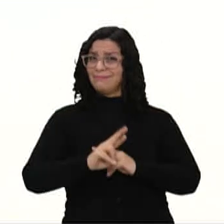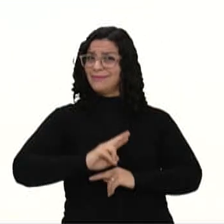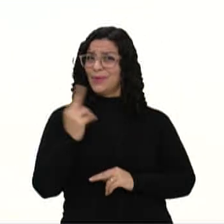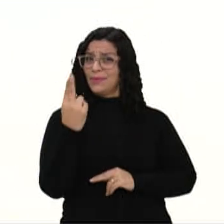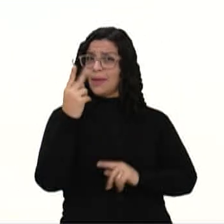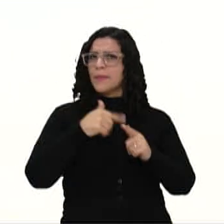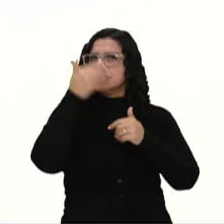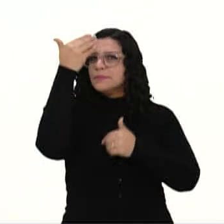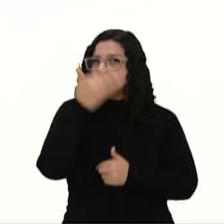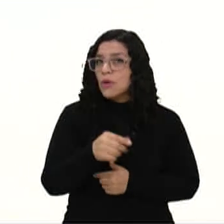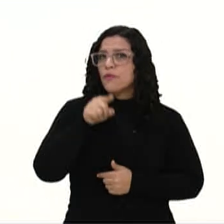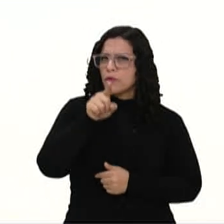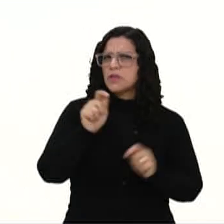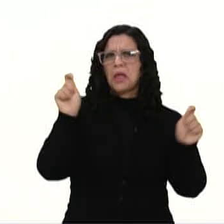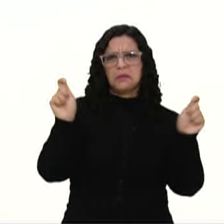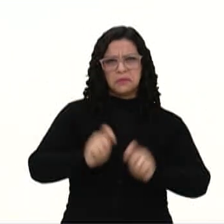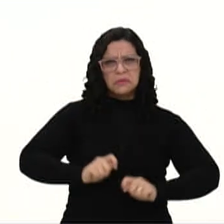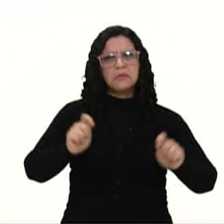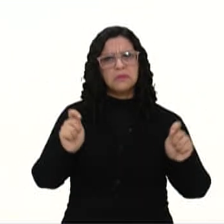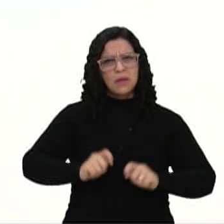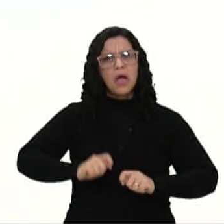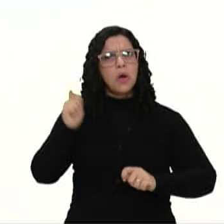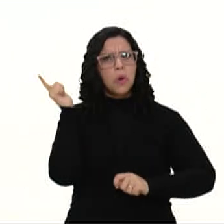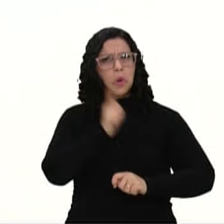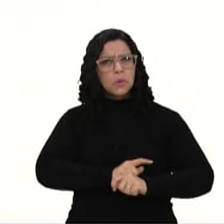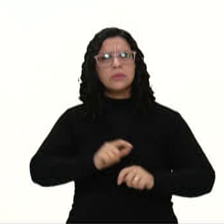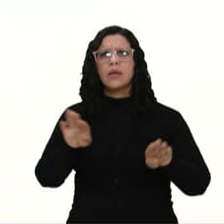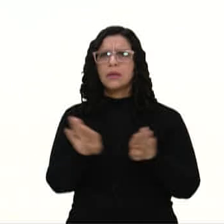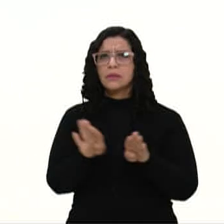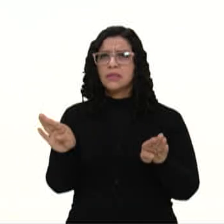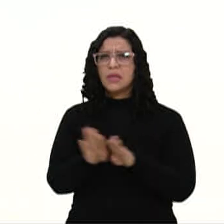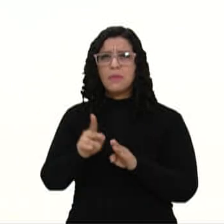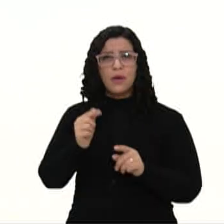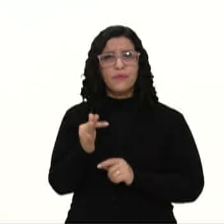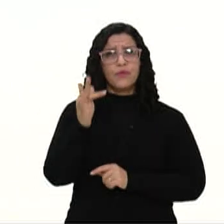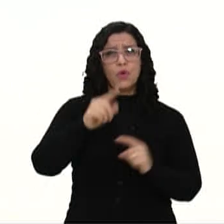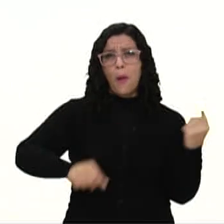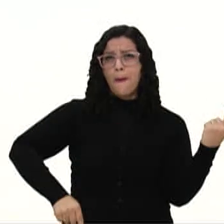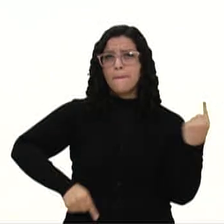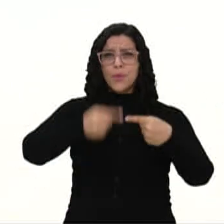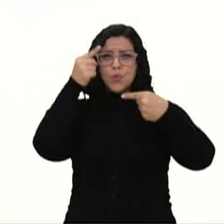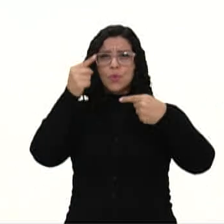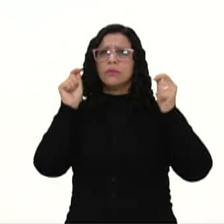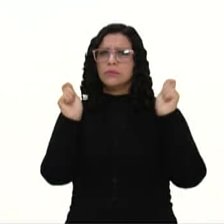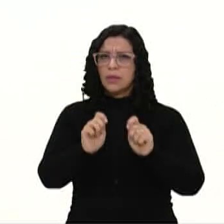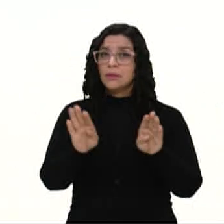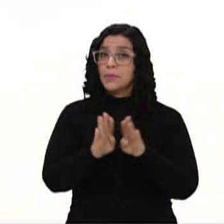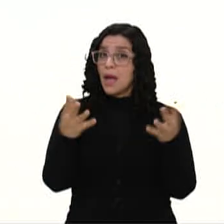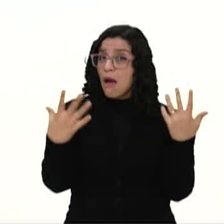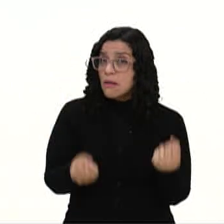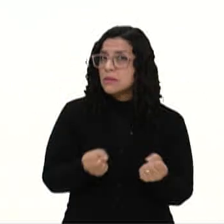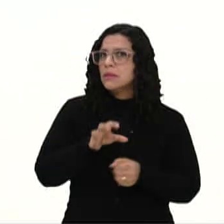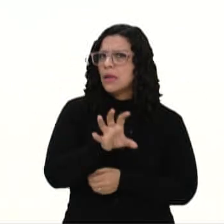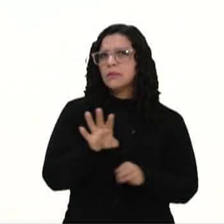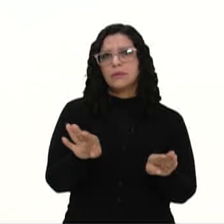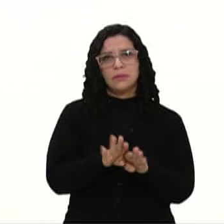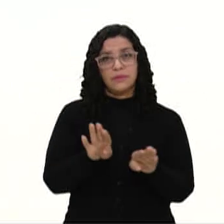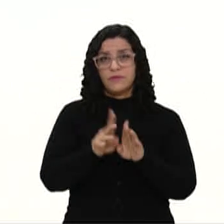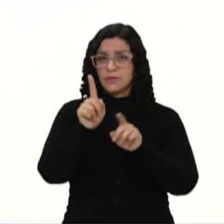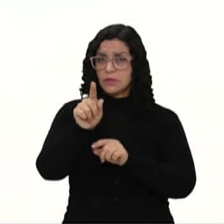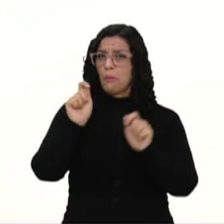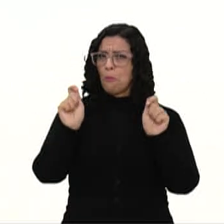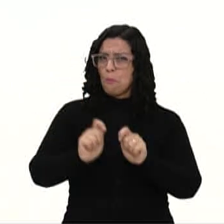está provado que tu és bem capaz de aceitar grandes desafios. Aceita só mais este, pois